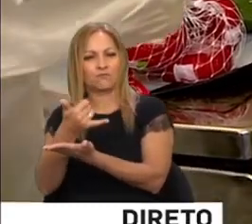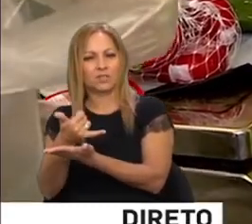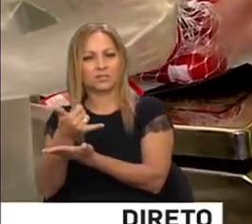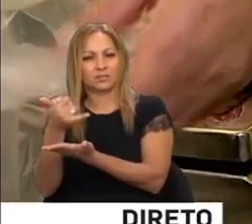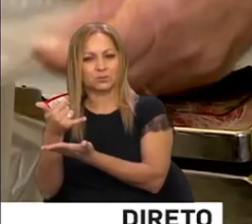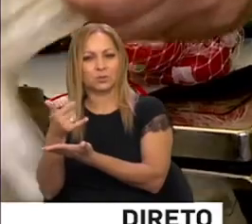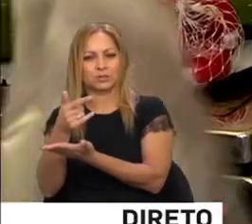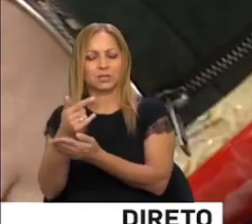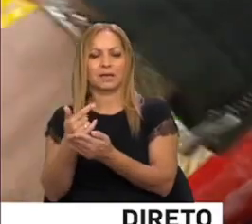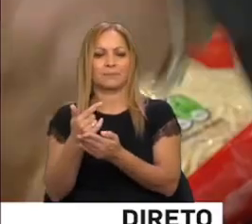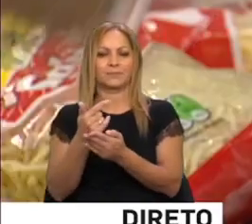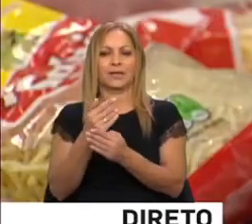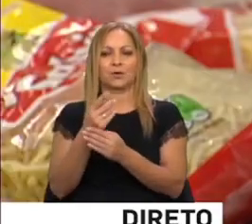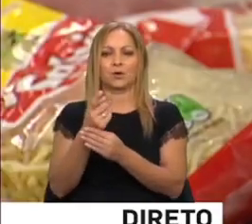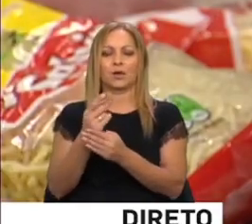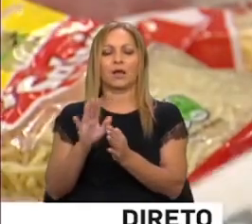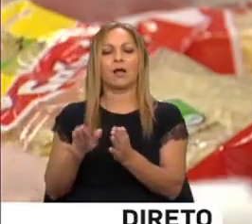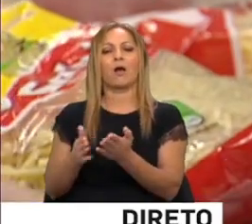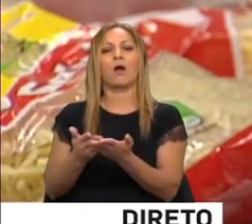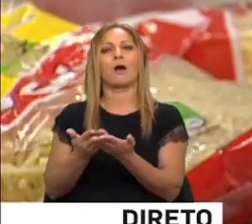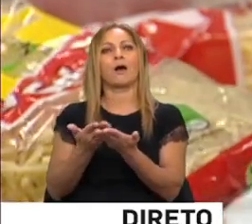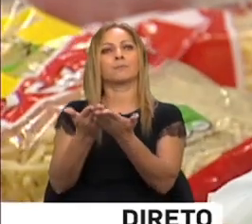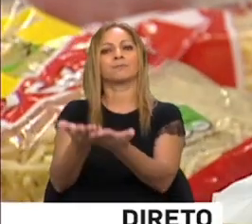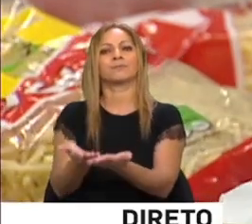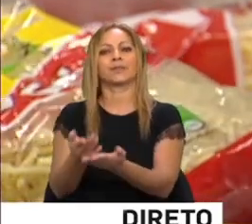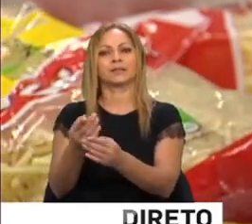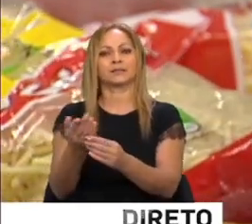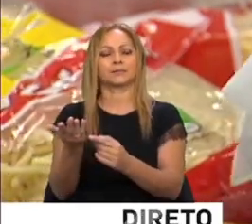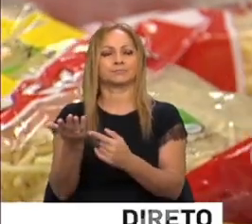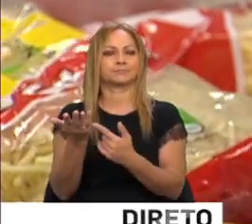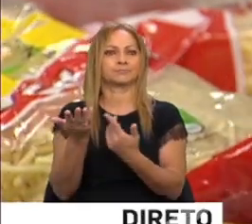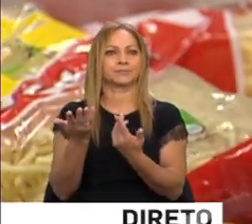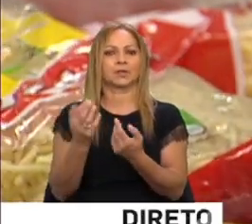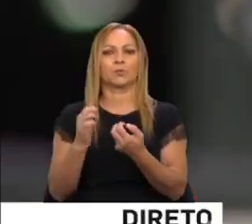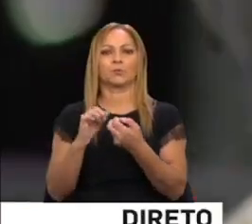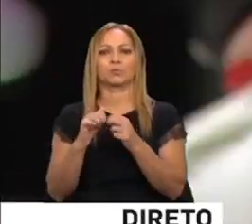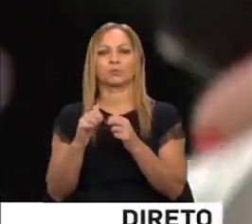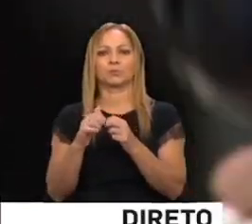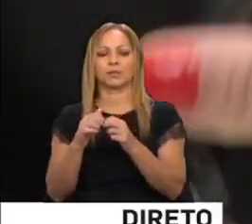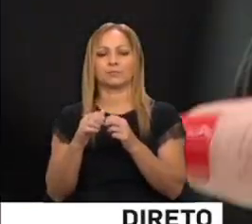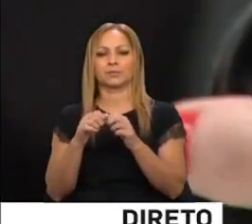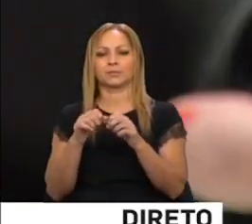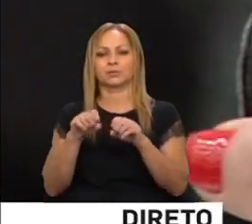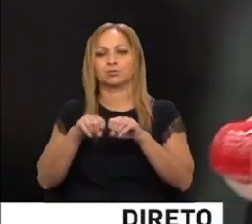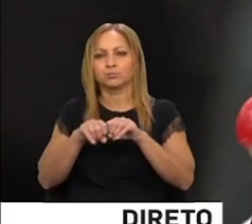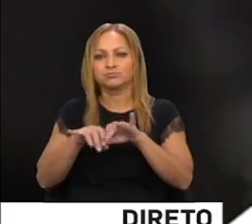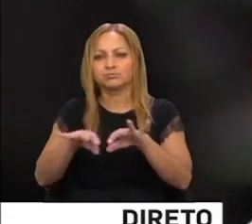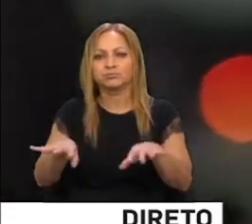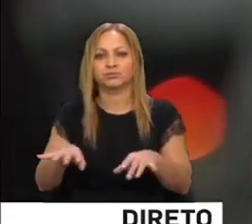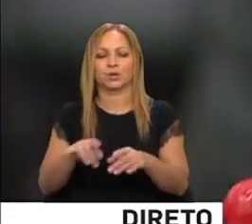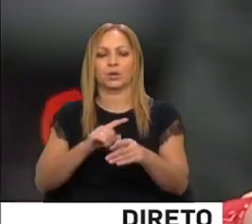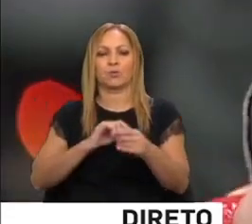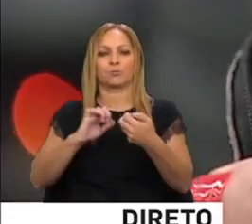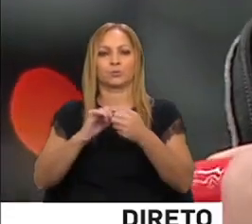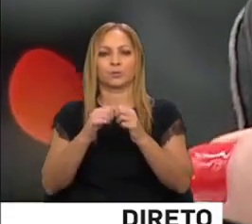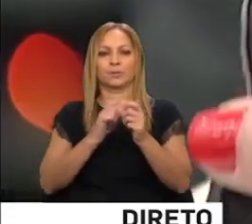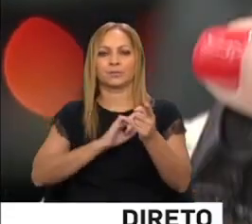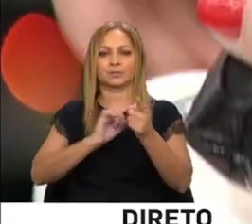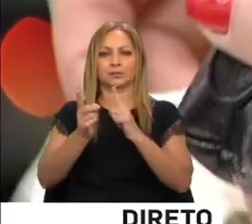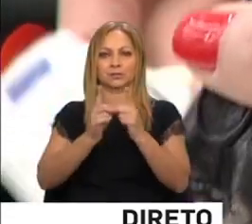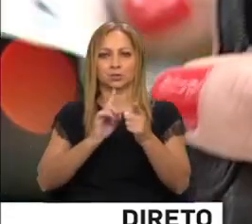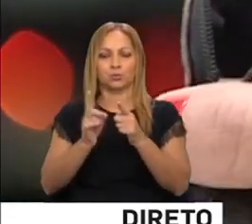desrupções pelo lado de oferta estamos a falar de constrangimentos nas redes de abastecimento a falar distribuição